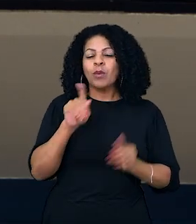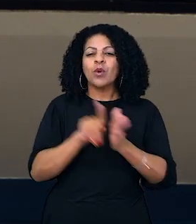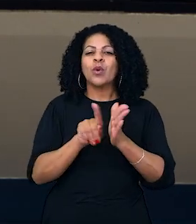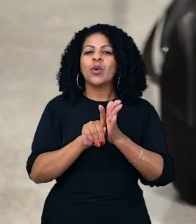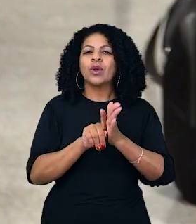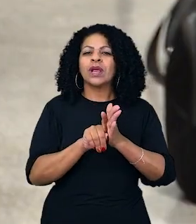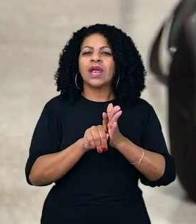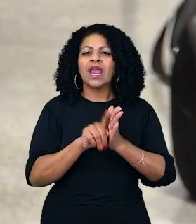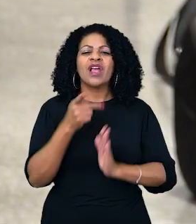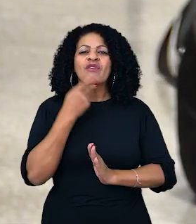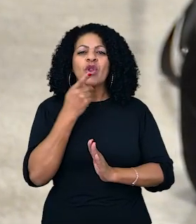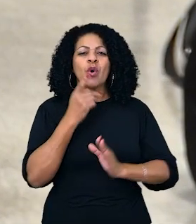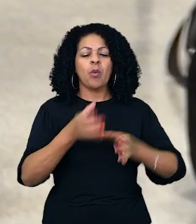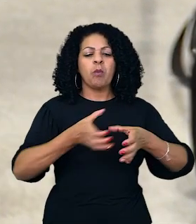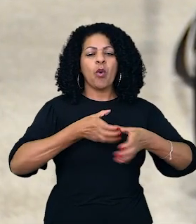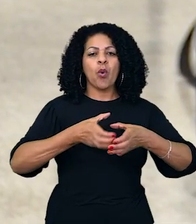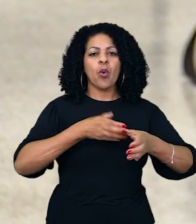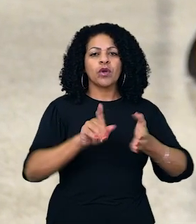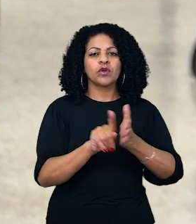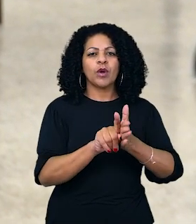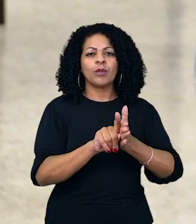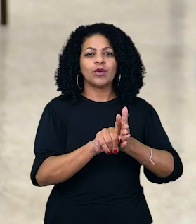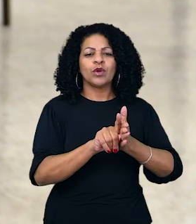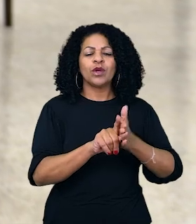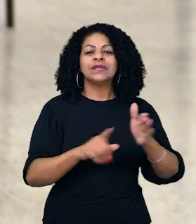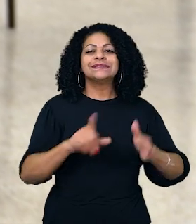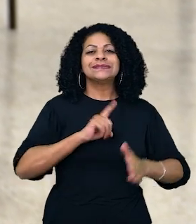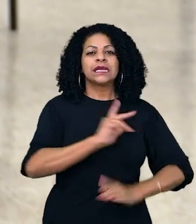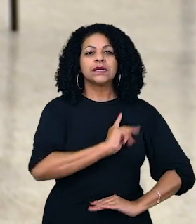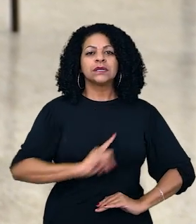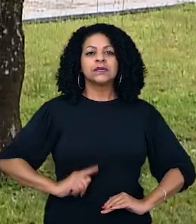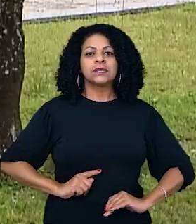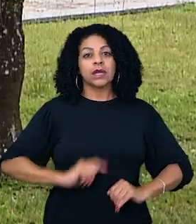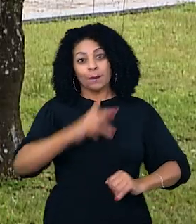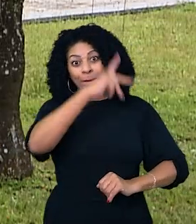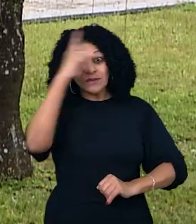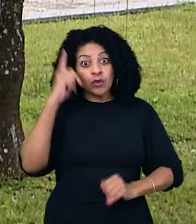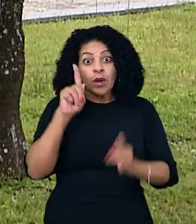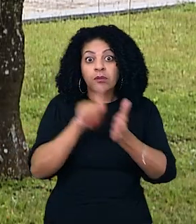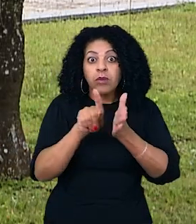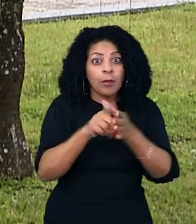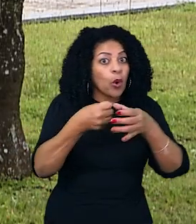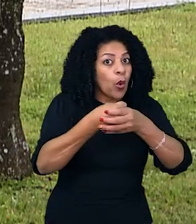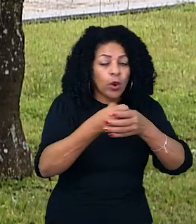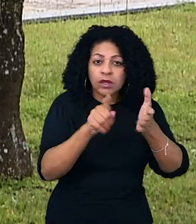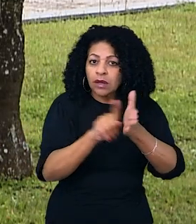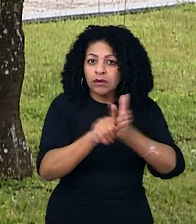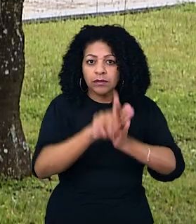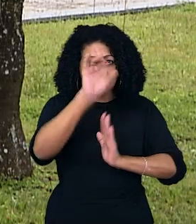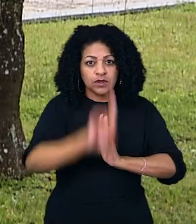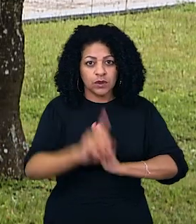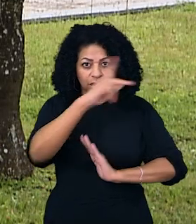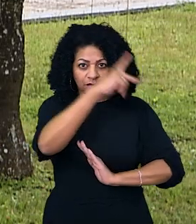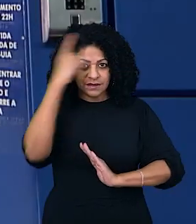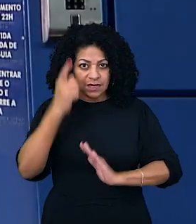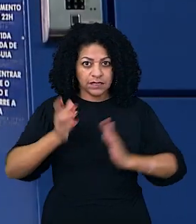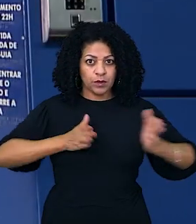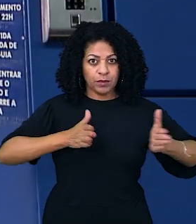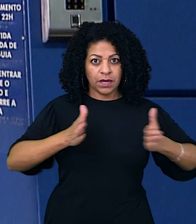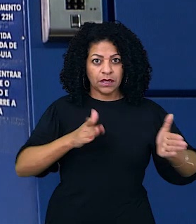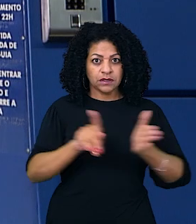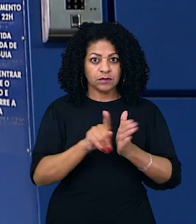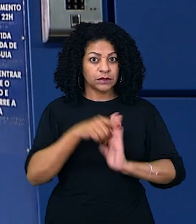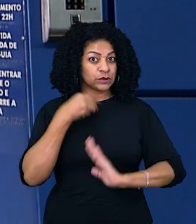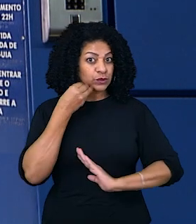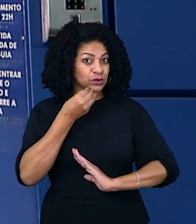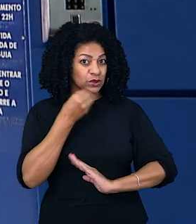que passou no concurso público da Caixa dentro da cota para pessoas com deficiência. Durante o período de experiência, ele